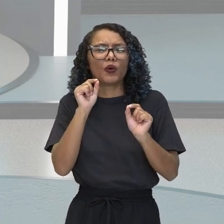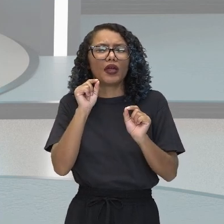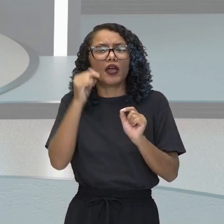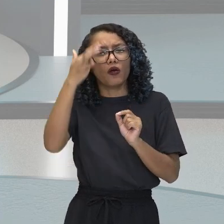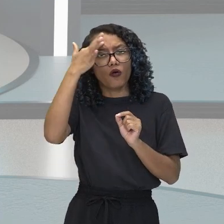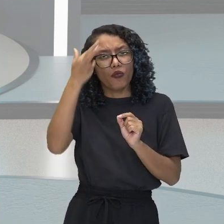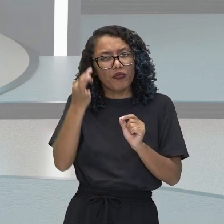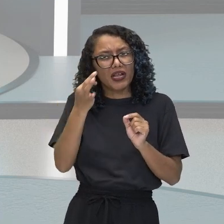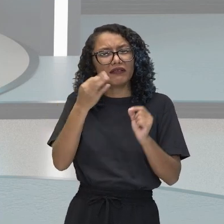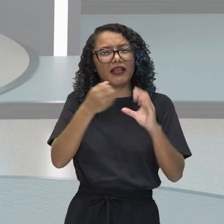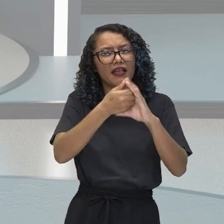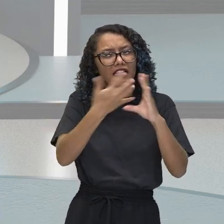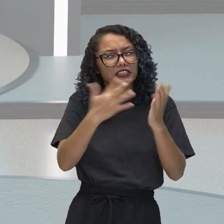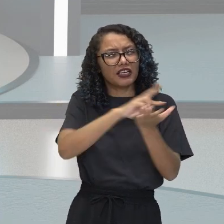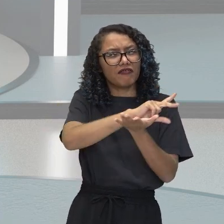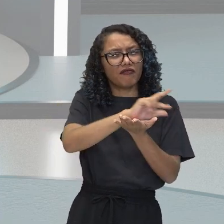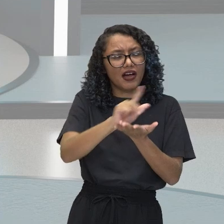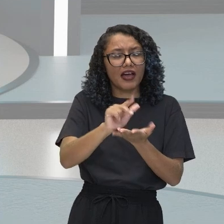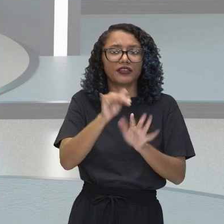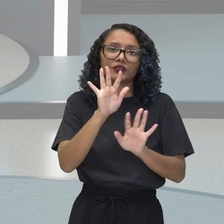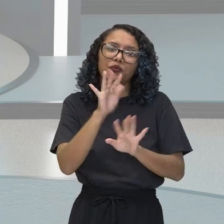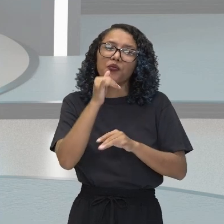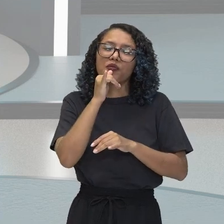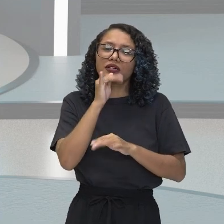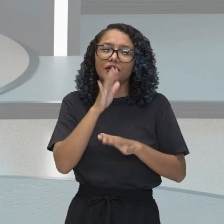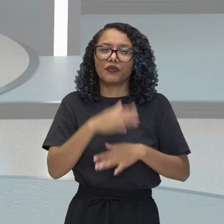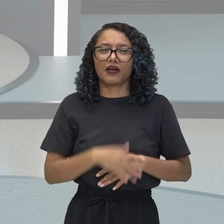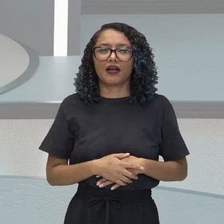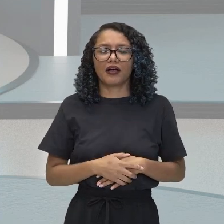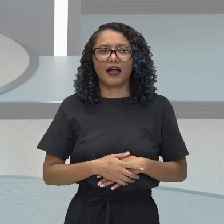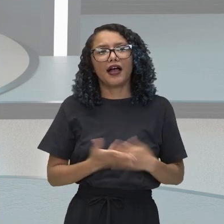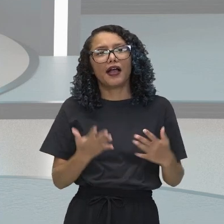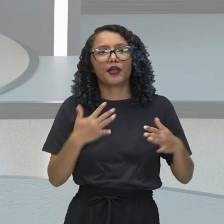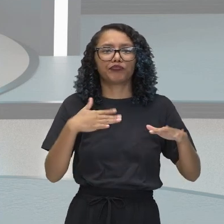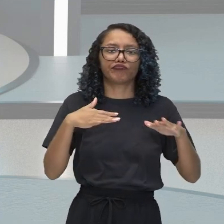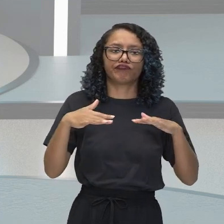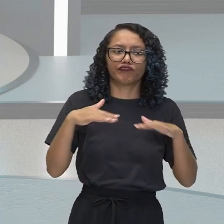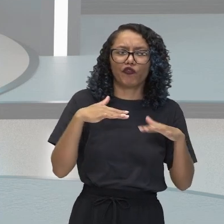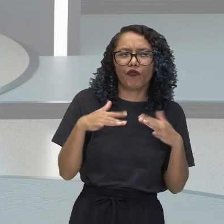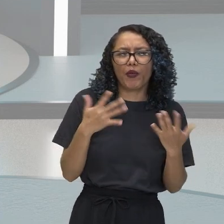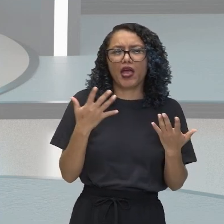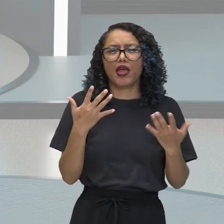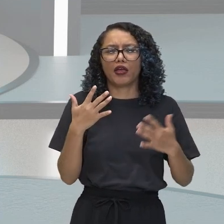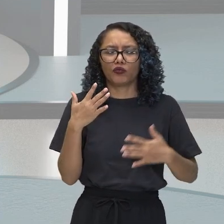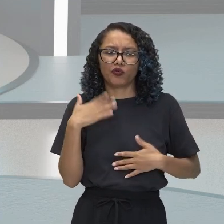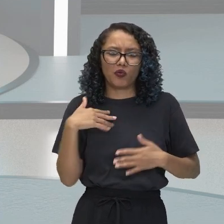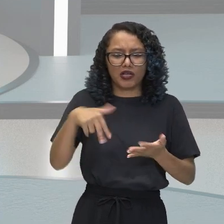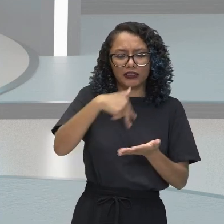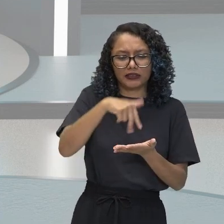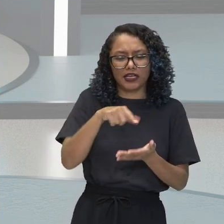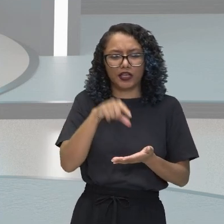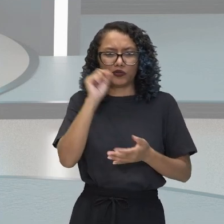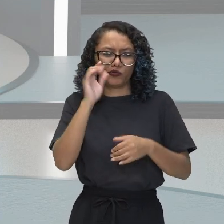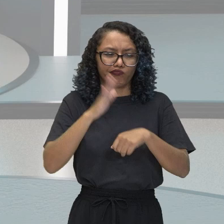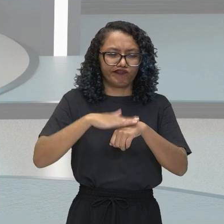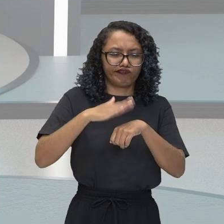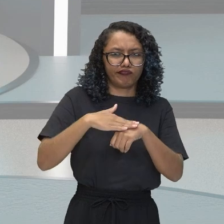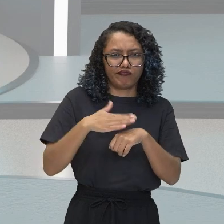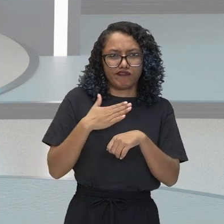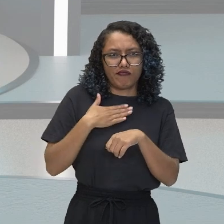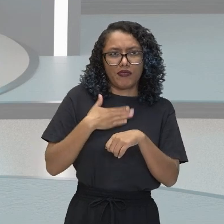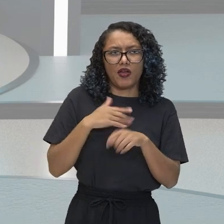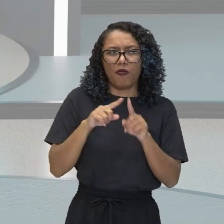eu me movimento ou porque eu decidi dançar dessa forma, decidi fazer de tal jeito, que é